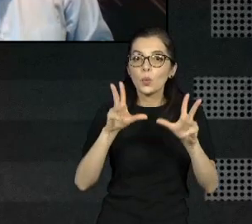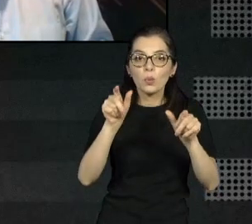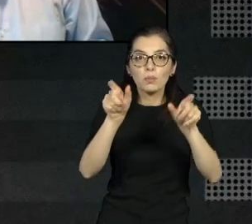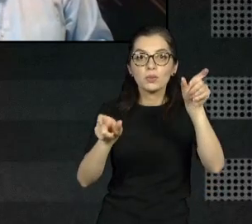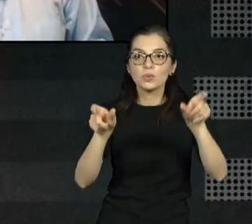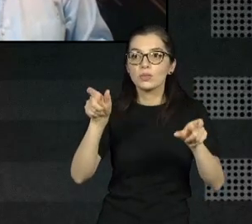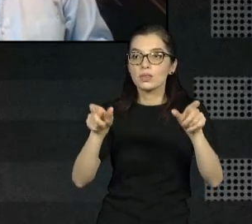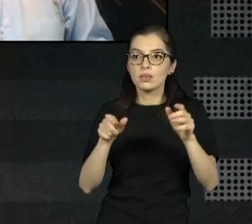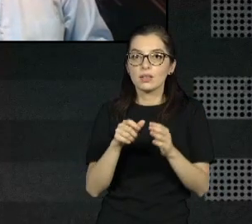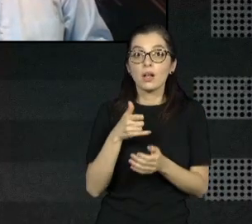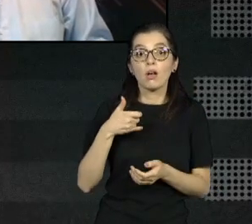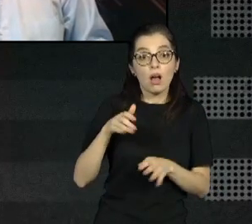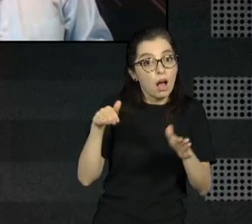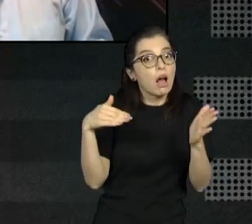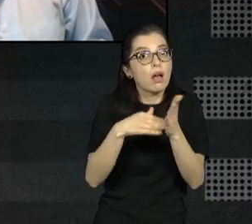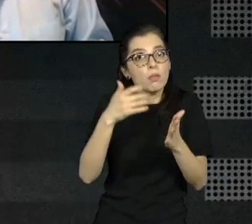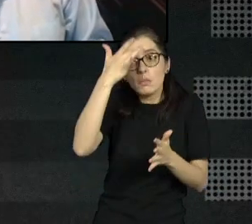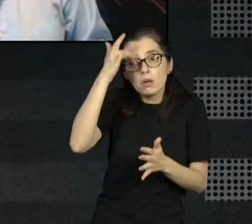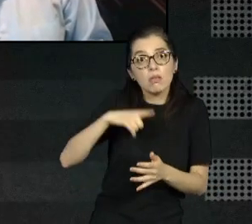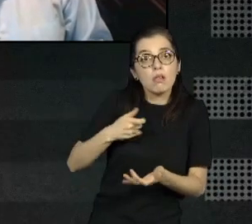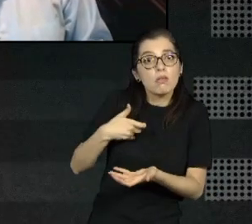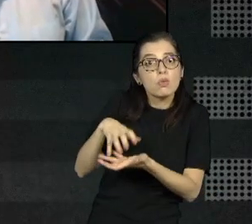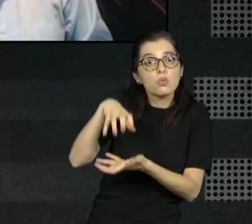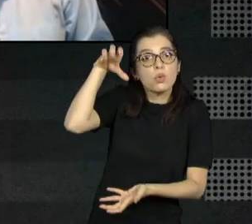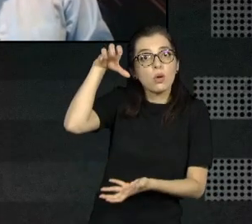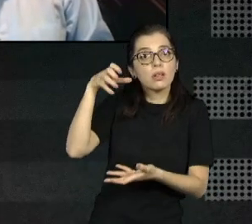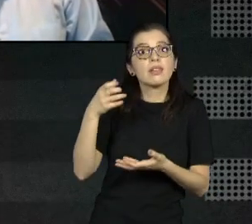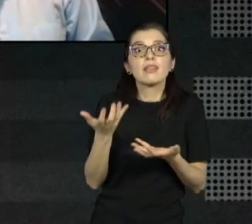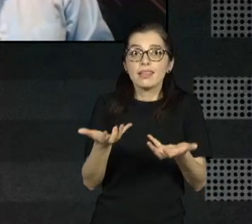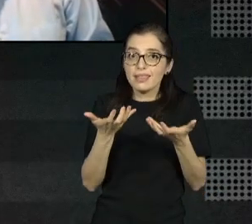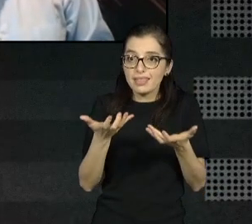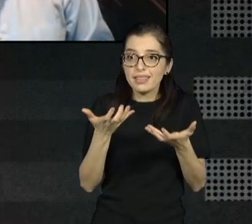disputamos avidamente o seu presente.